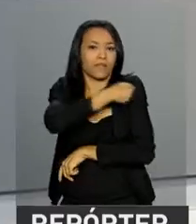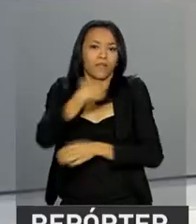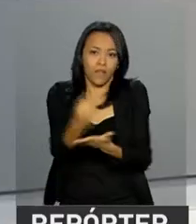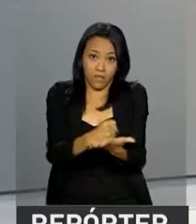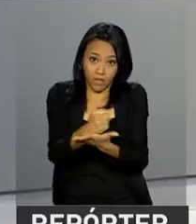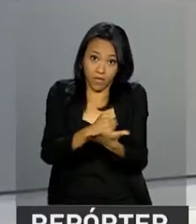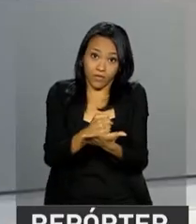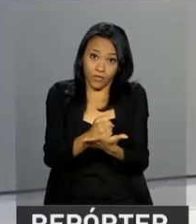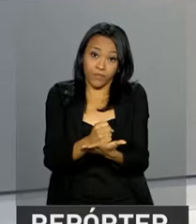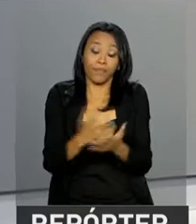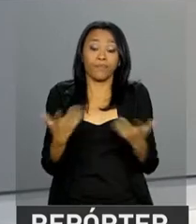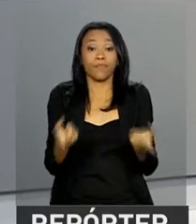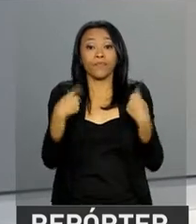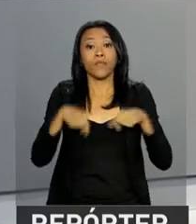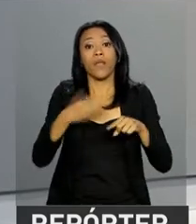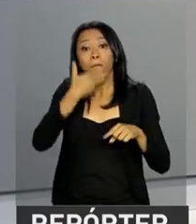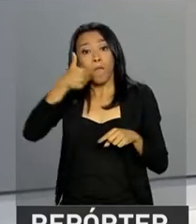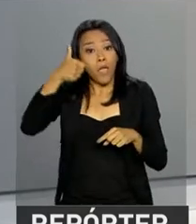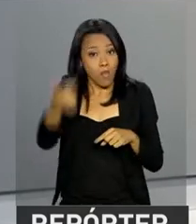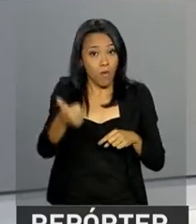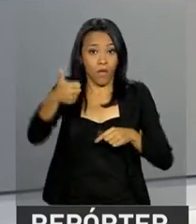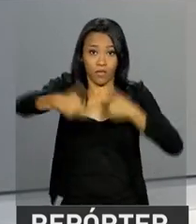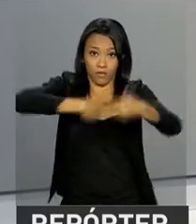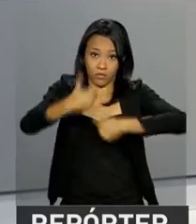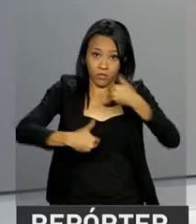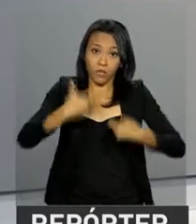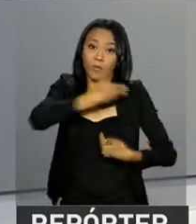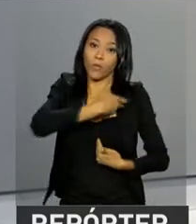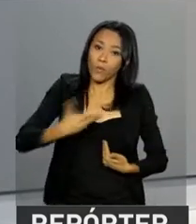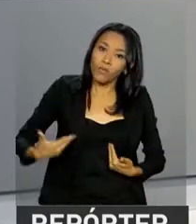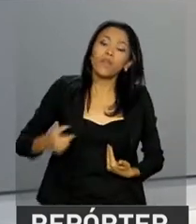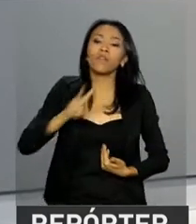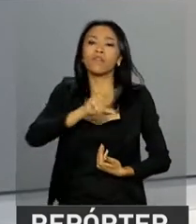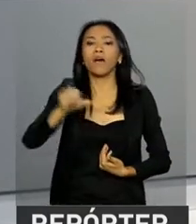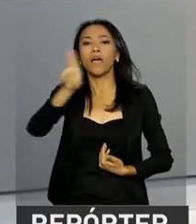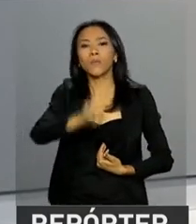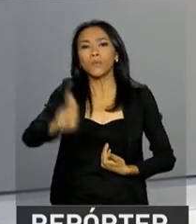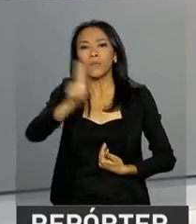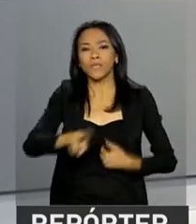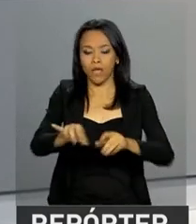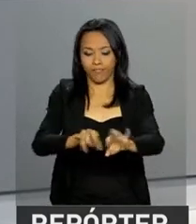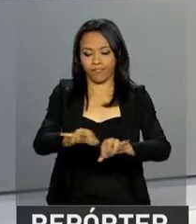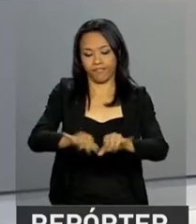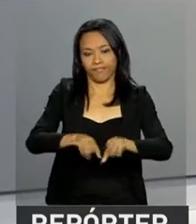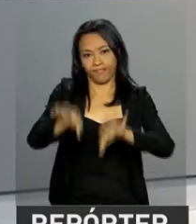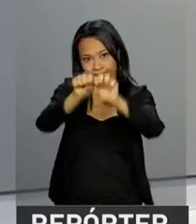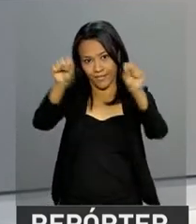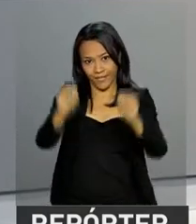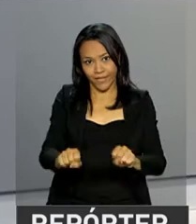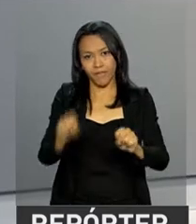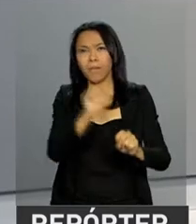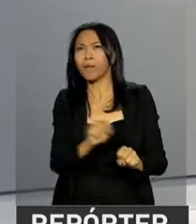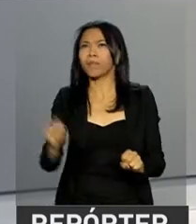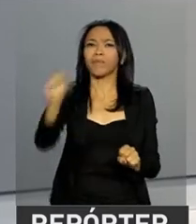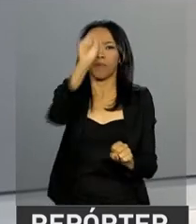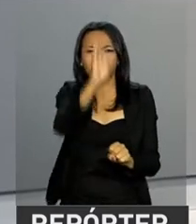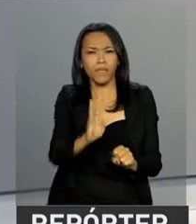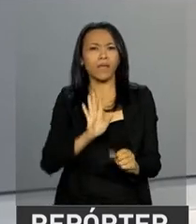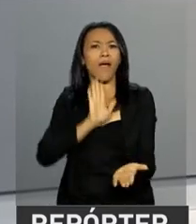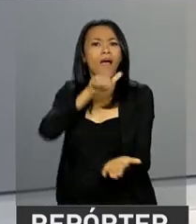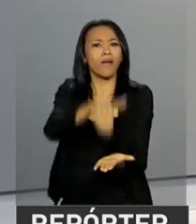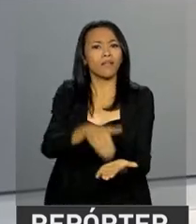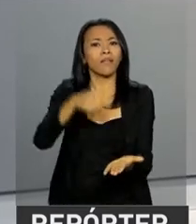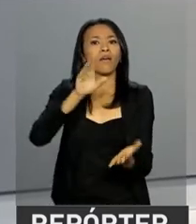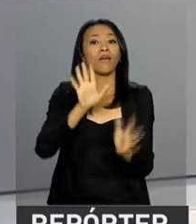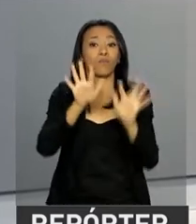para melhorar o atendimento o governo vai informatizar todas as unidades básicas de saúde do país até o final de 2018